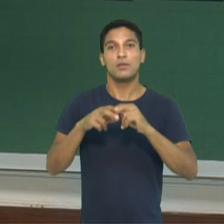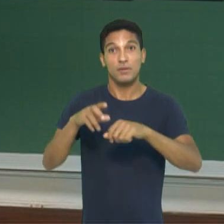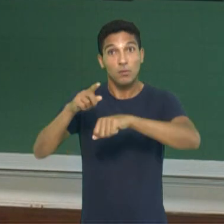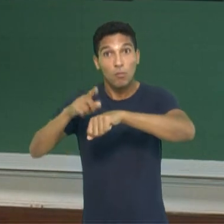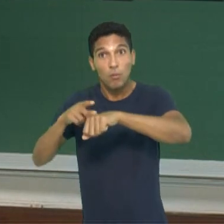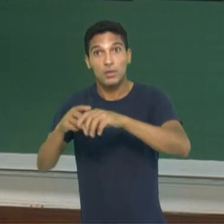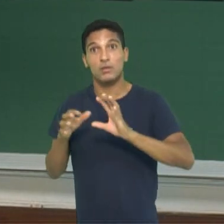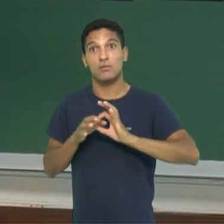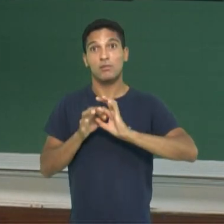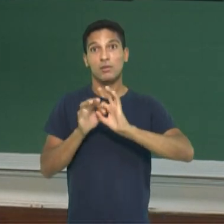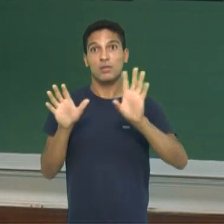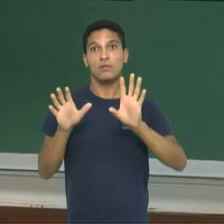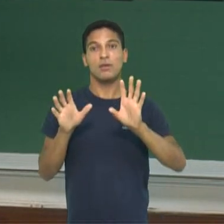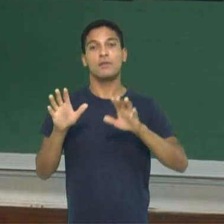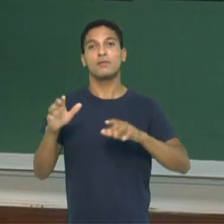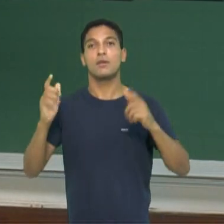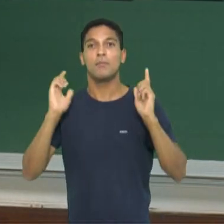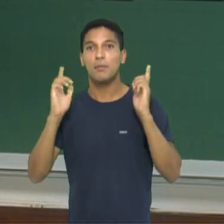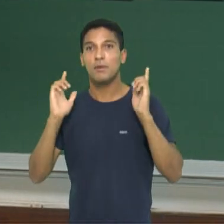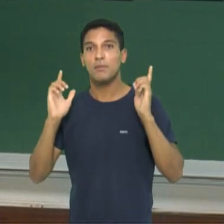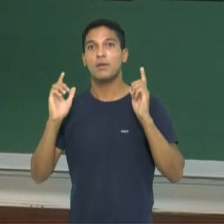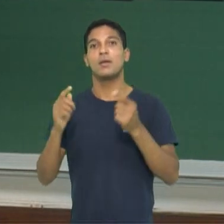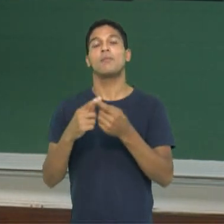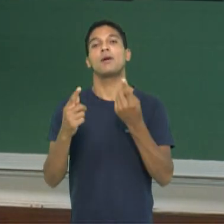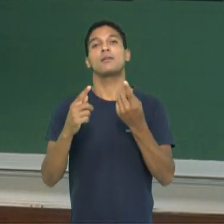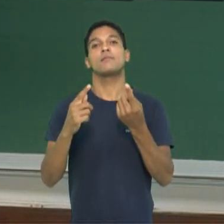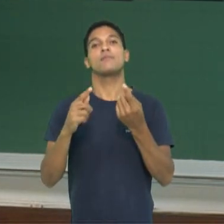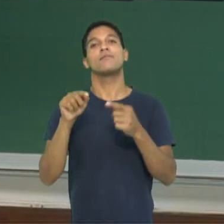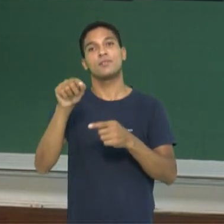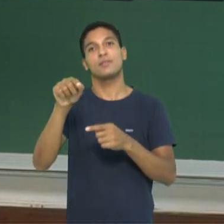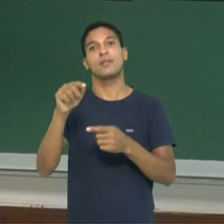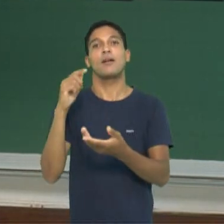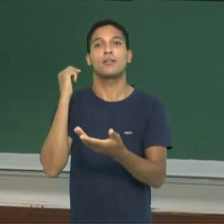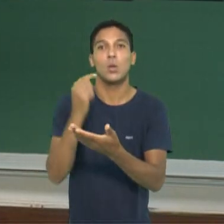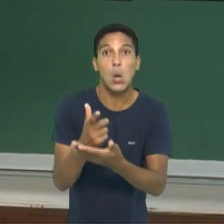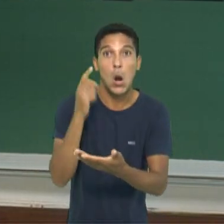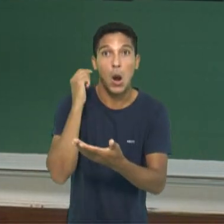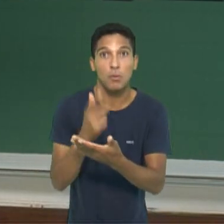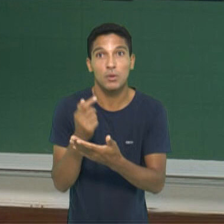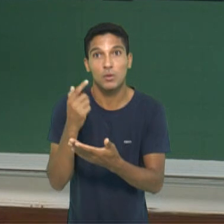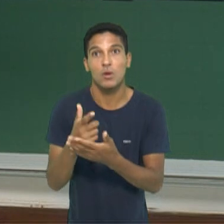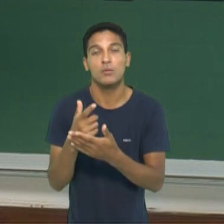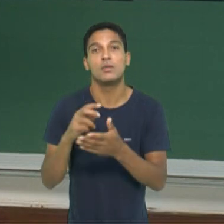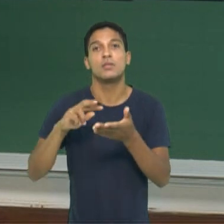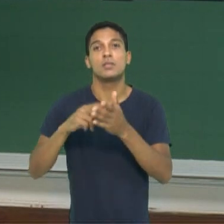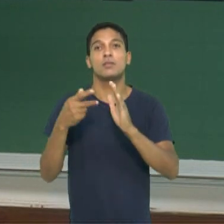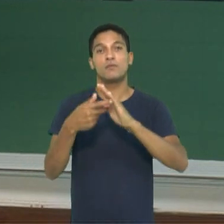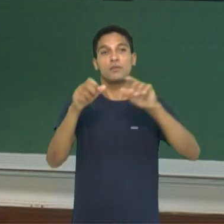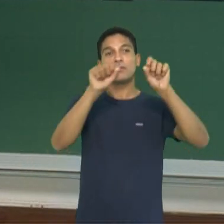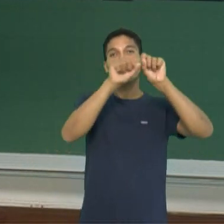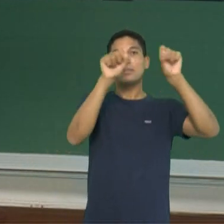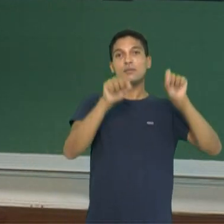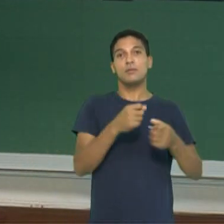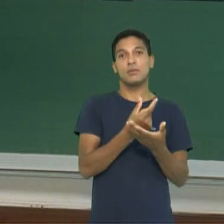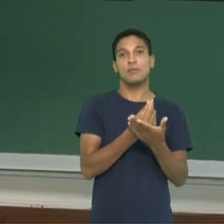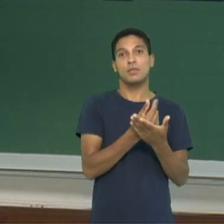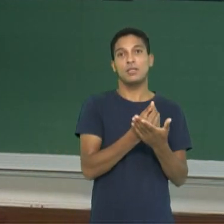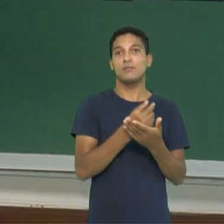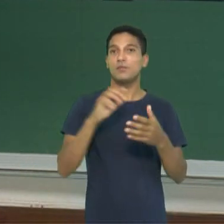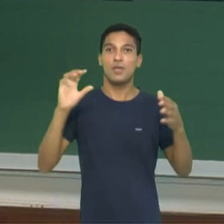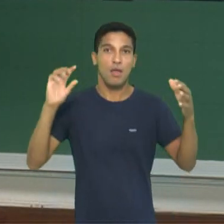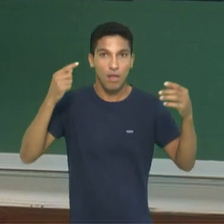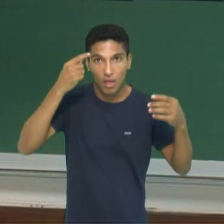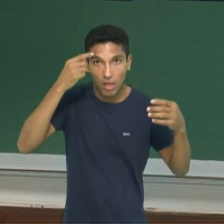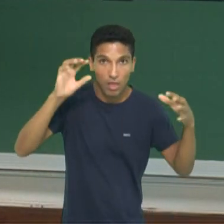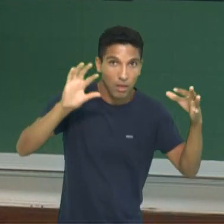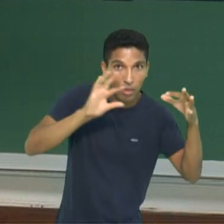momento livre, novamente você está consumindo e está alimentando esse sistema. Então, você não consome como